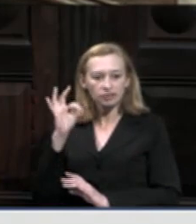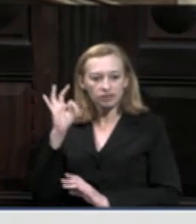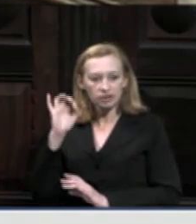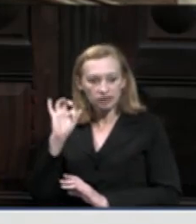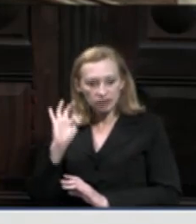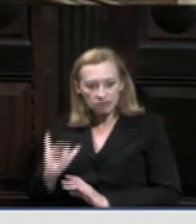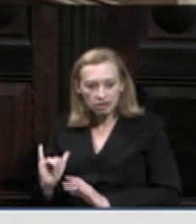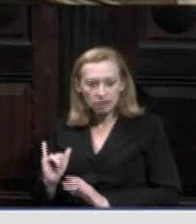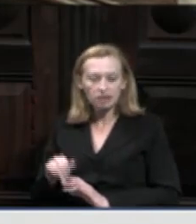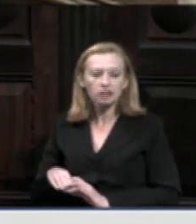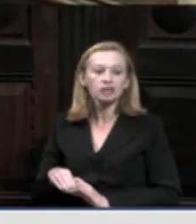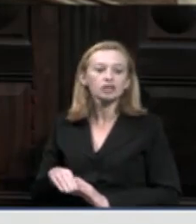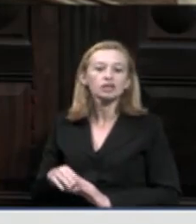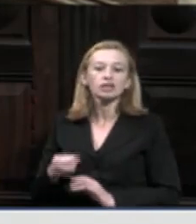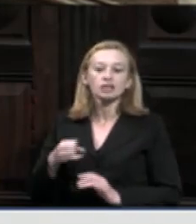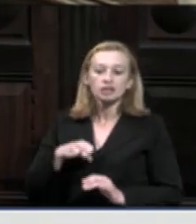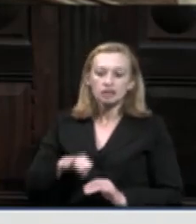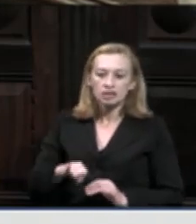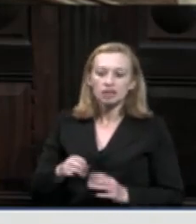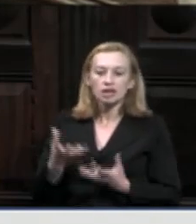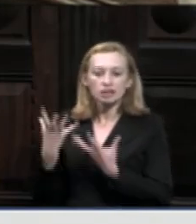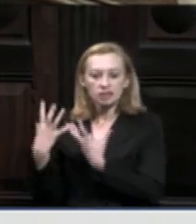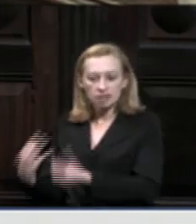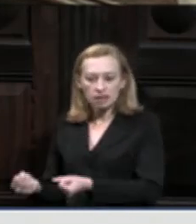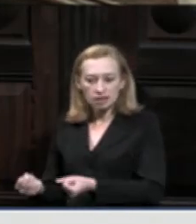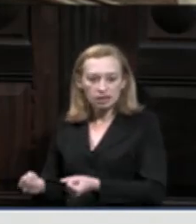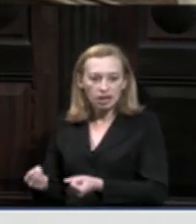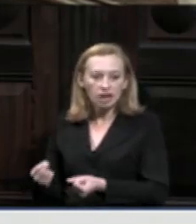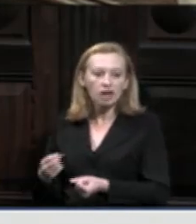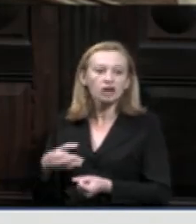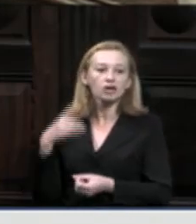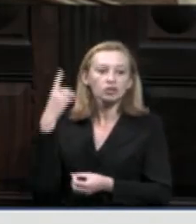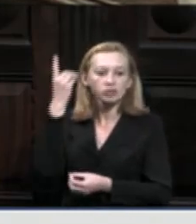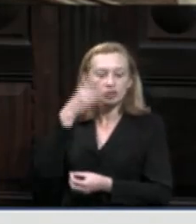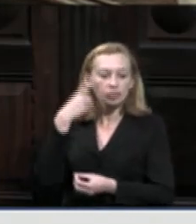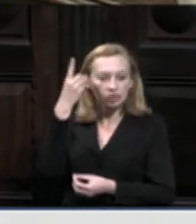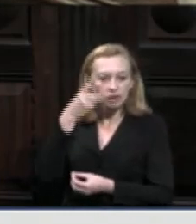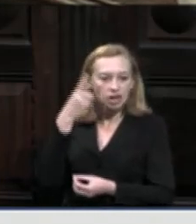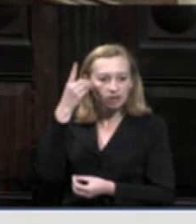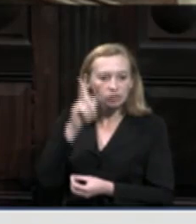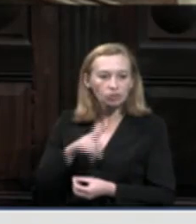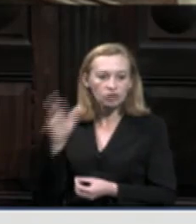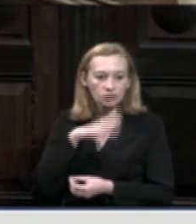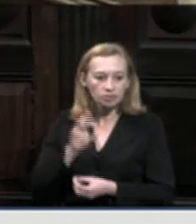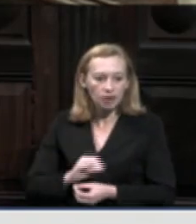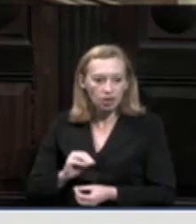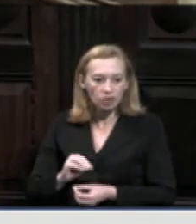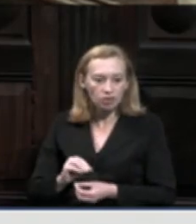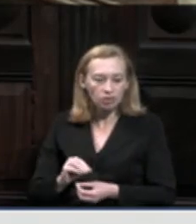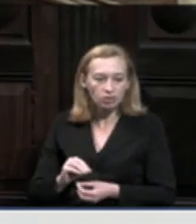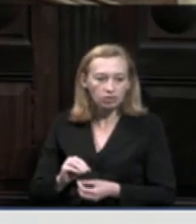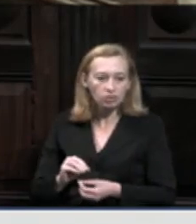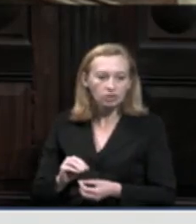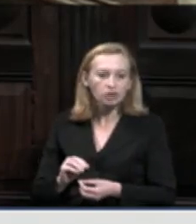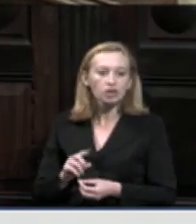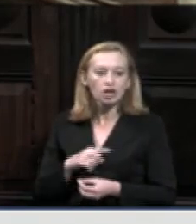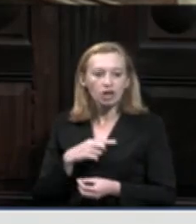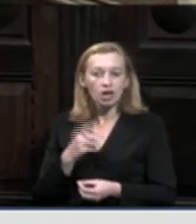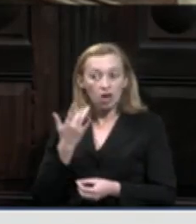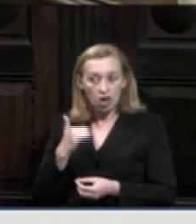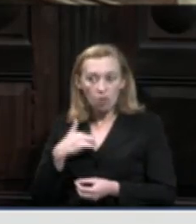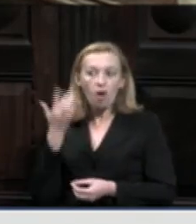deputado Luiz Paulo, que eu acho interessante, a gente desdobra. Se não aceitar, no sentido